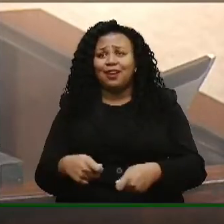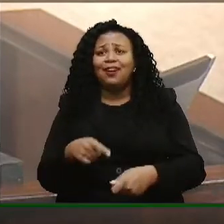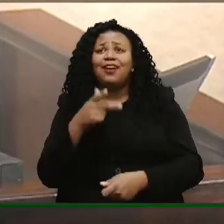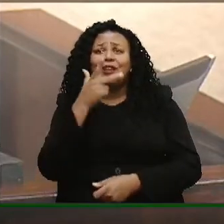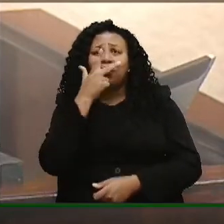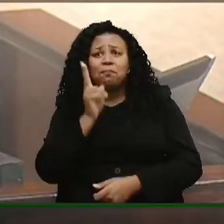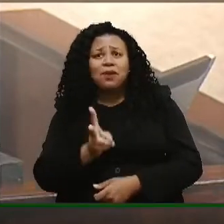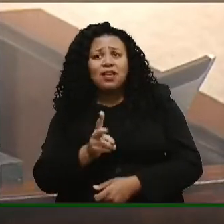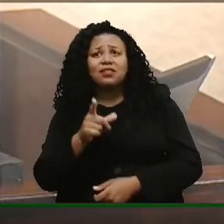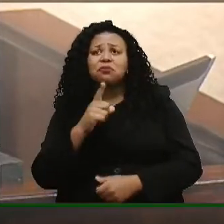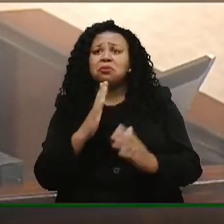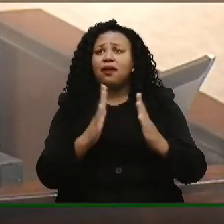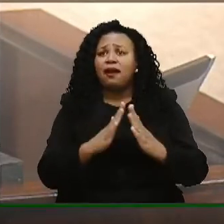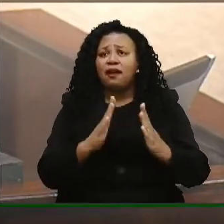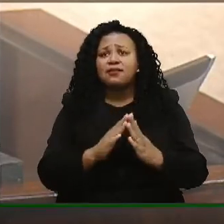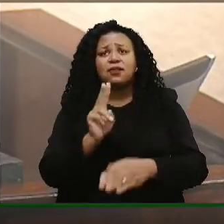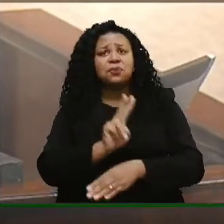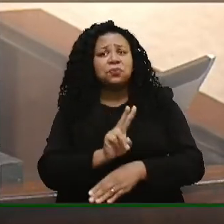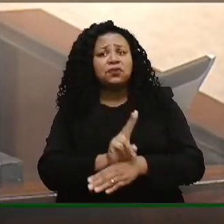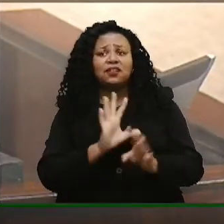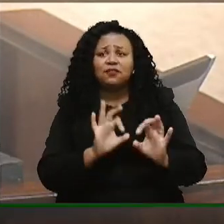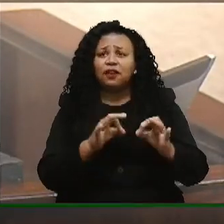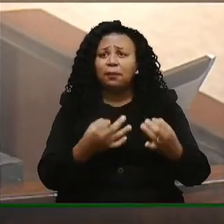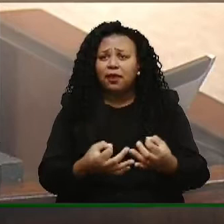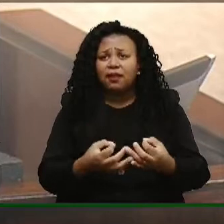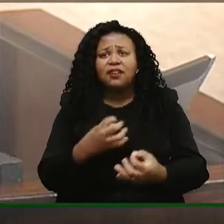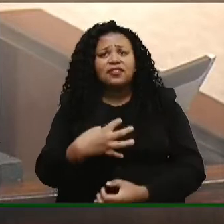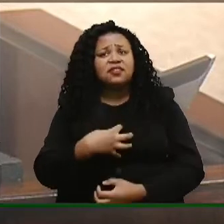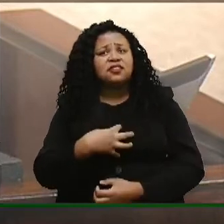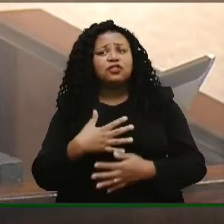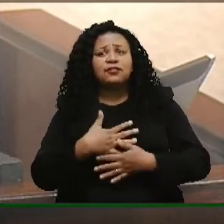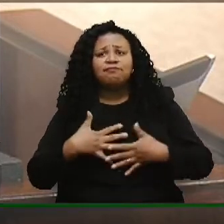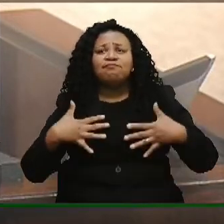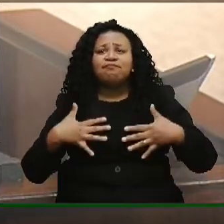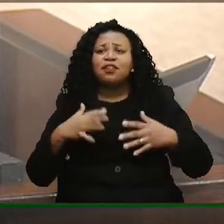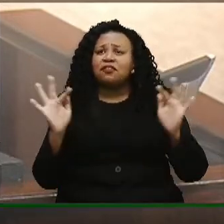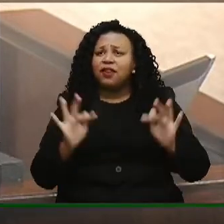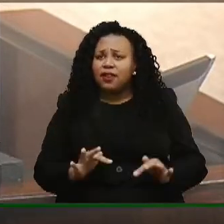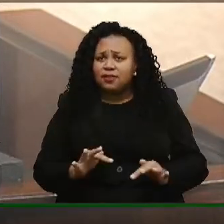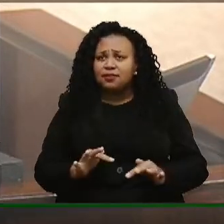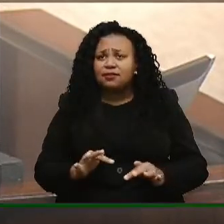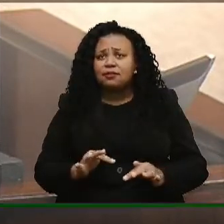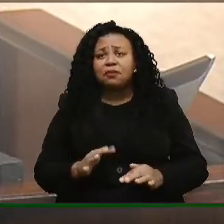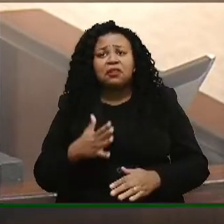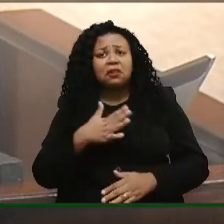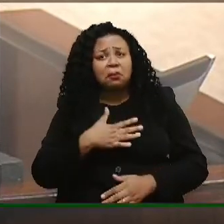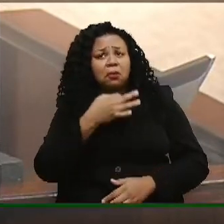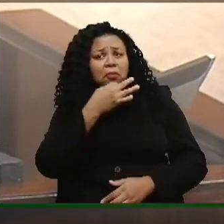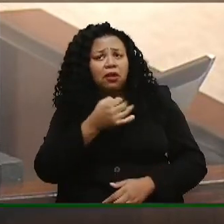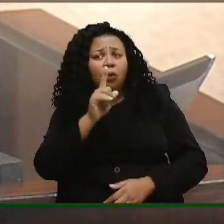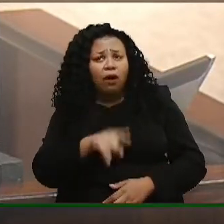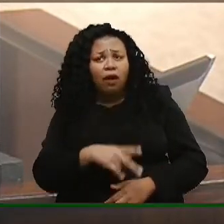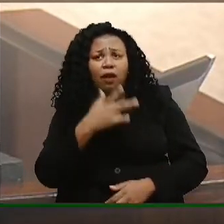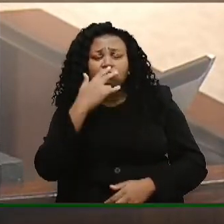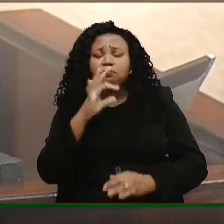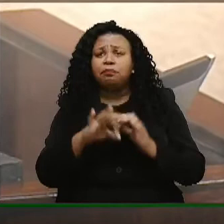que seja em casa, cuidando da família e se sentindo realizada com essa tarefa, ao meu ver, é uma